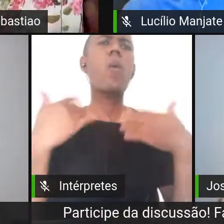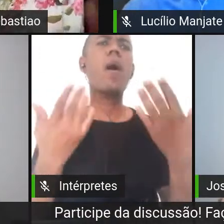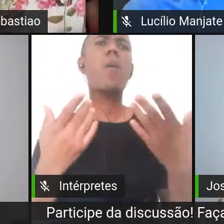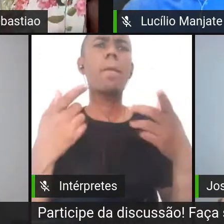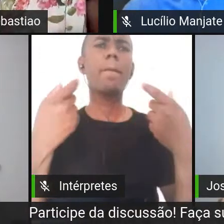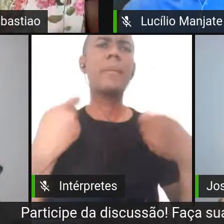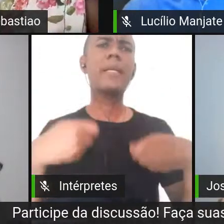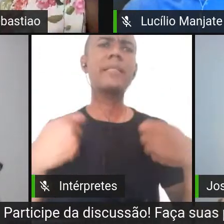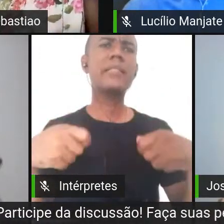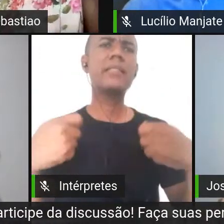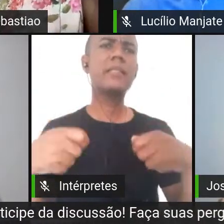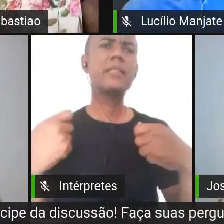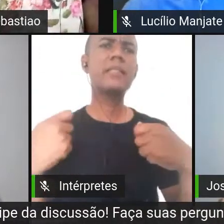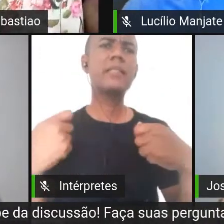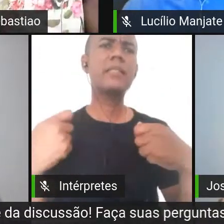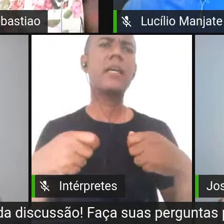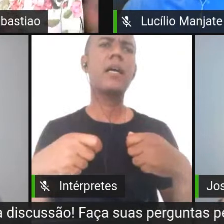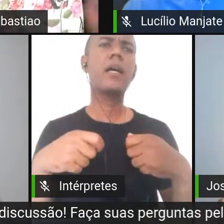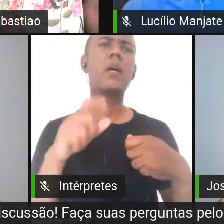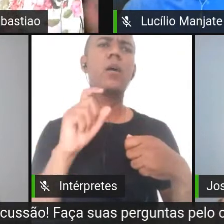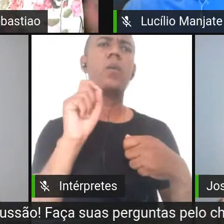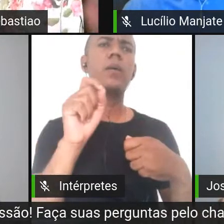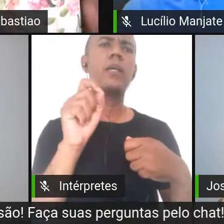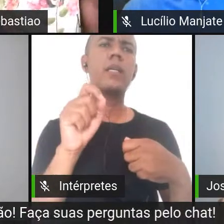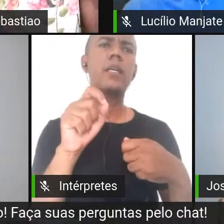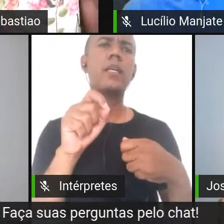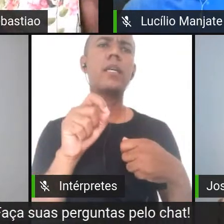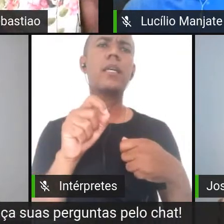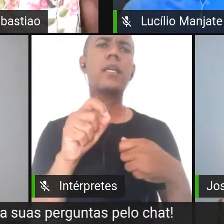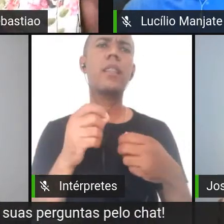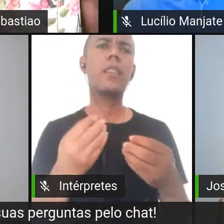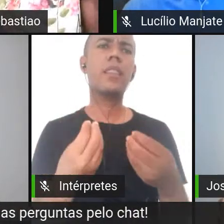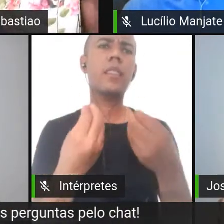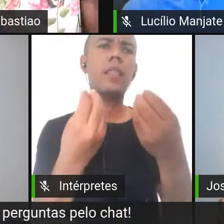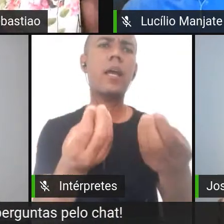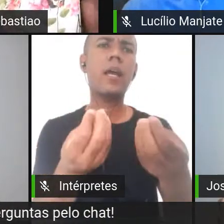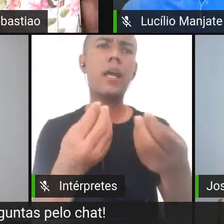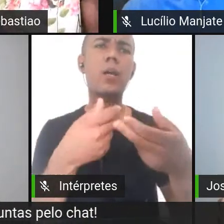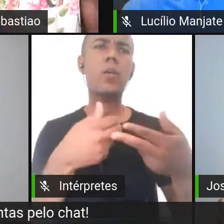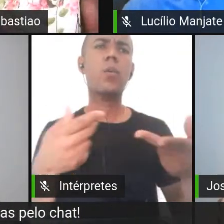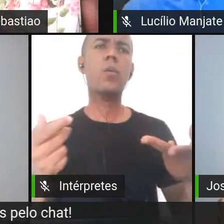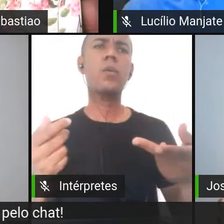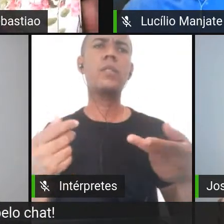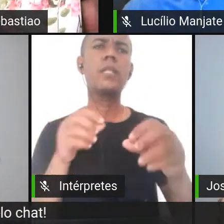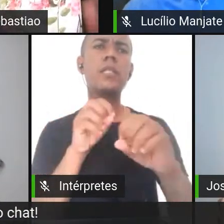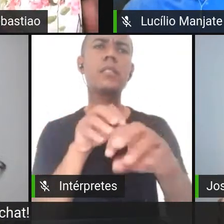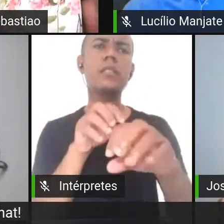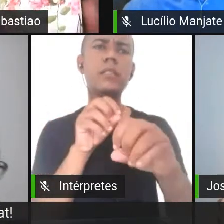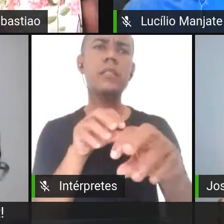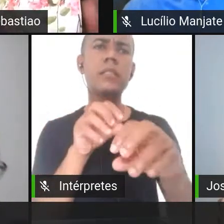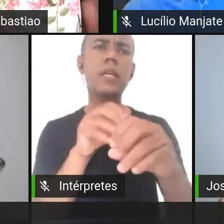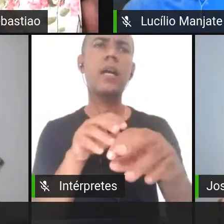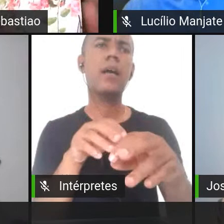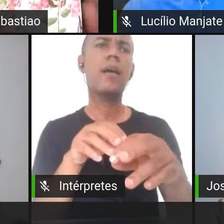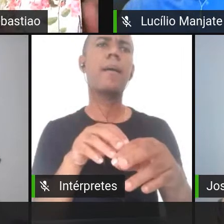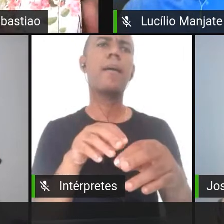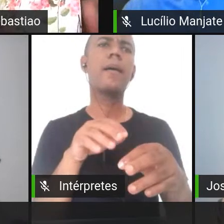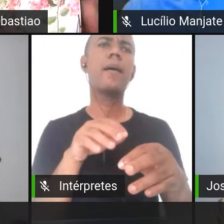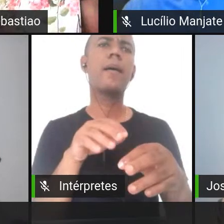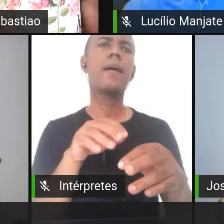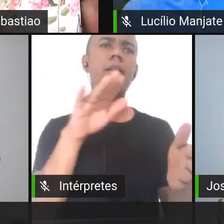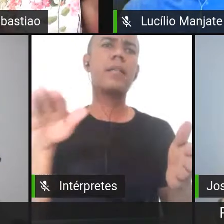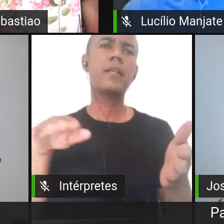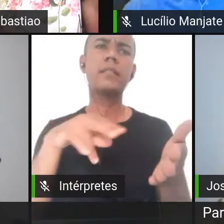é preciso habituá-las a ler várias coisas. Mas elas leem tudo o que